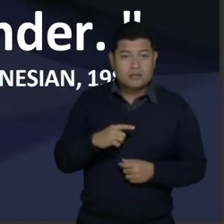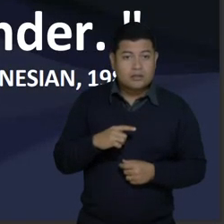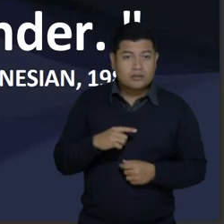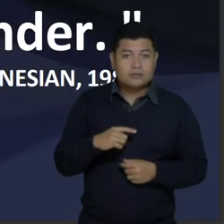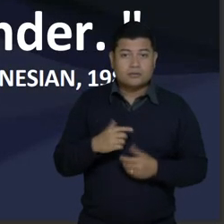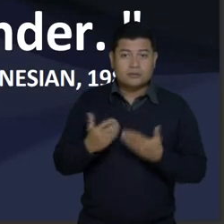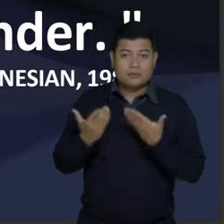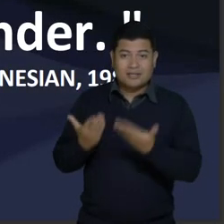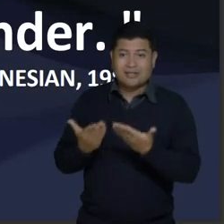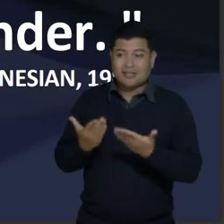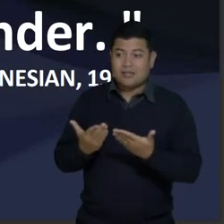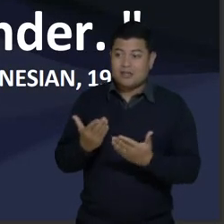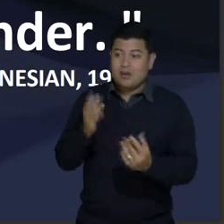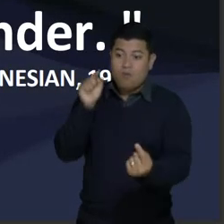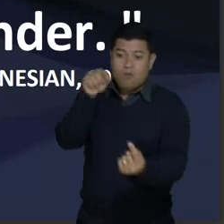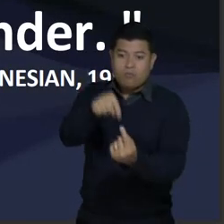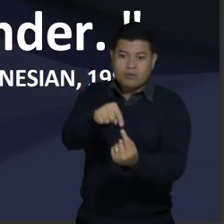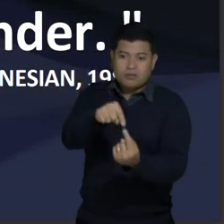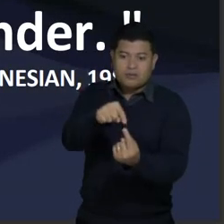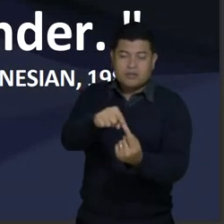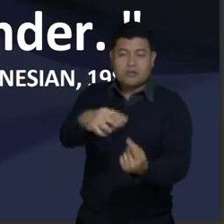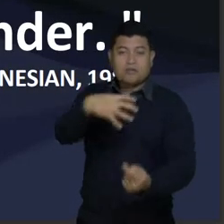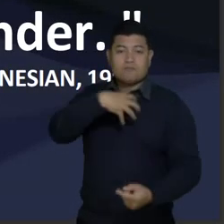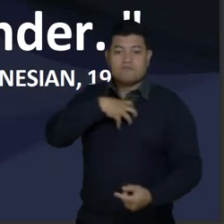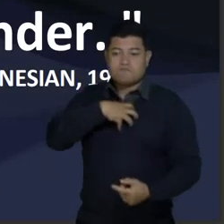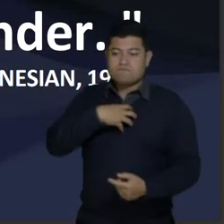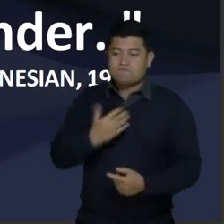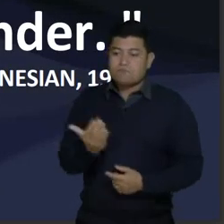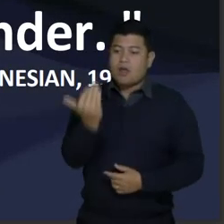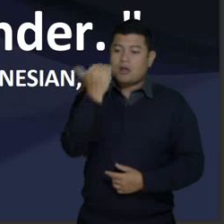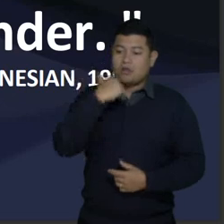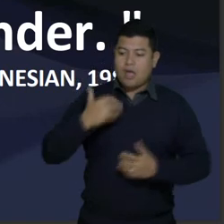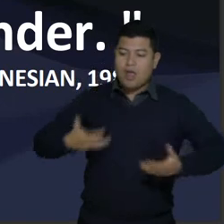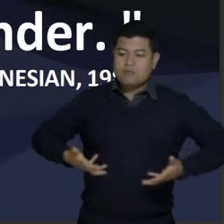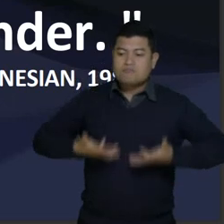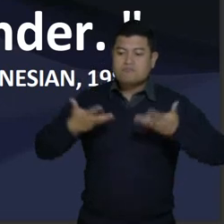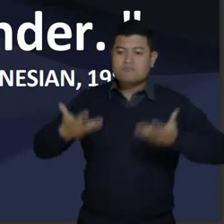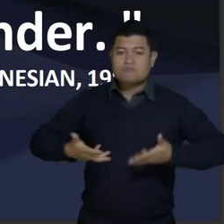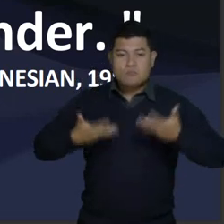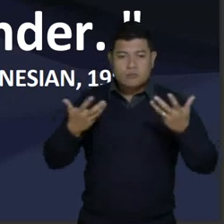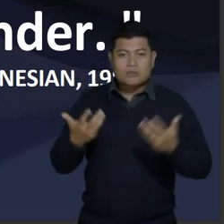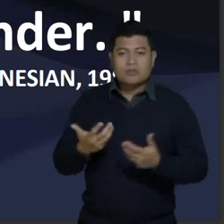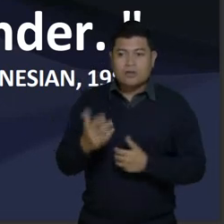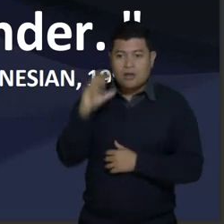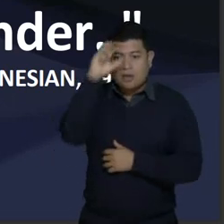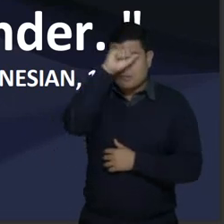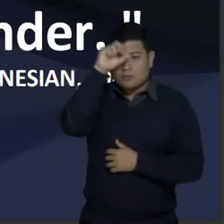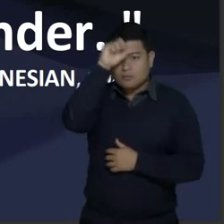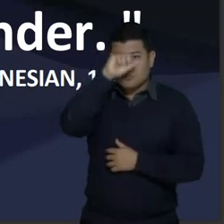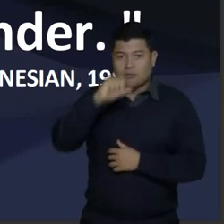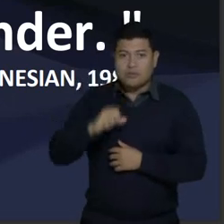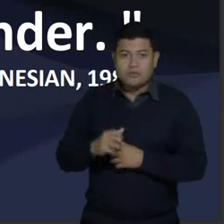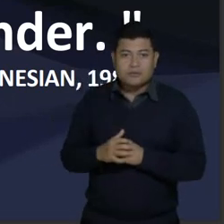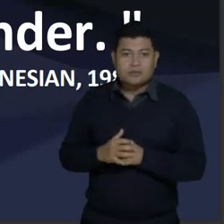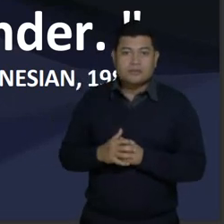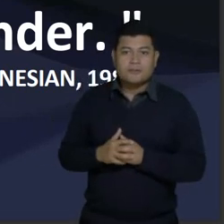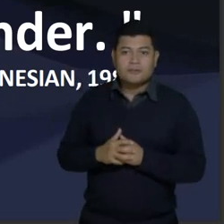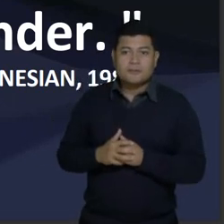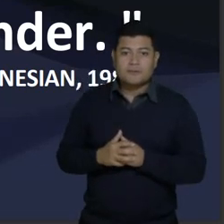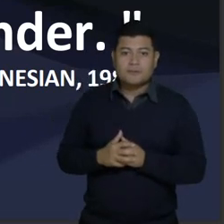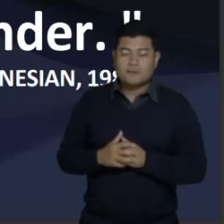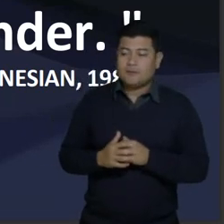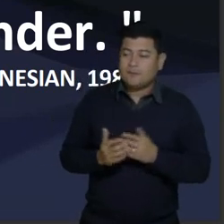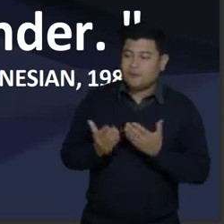um sentido uma motivação para aprender nenhuma